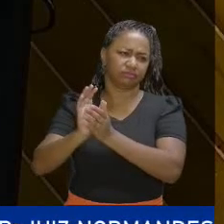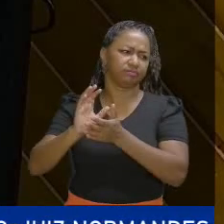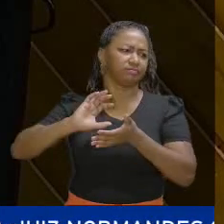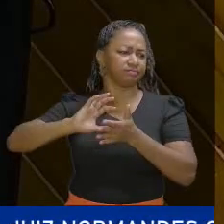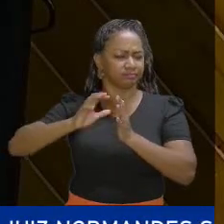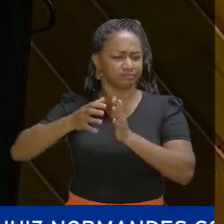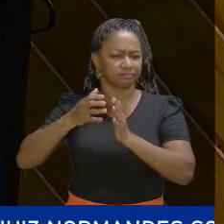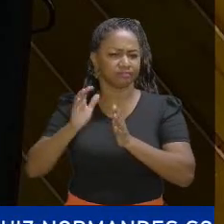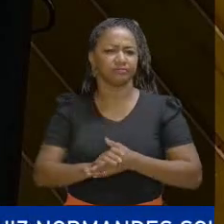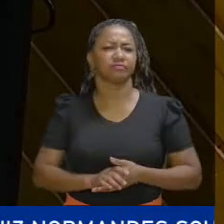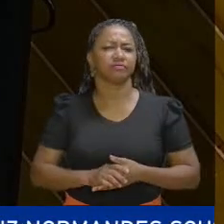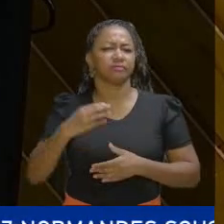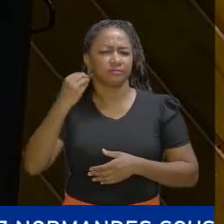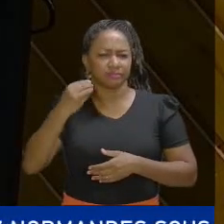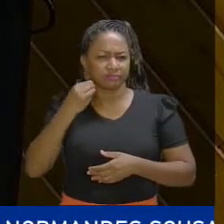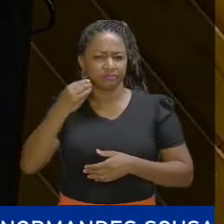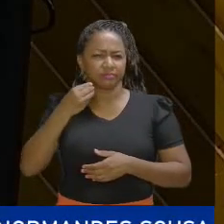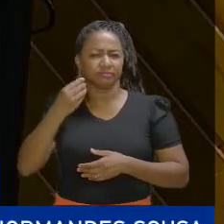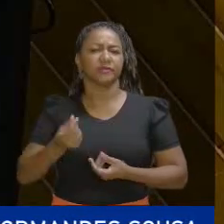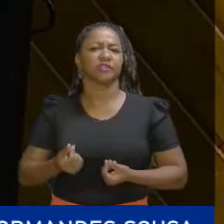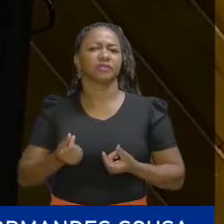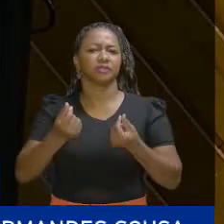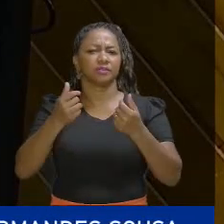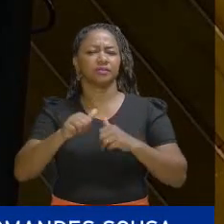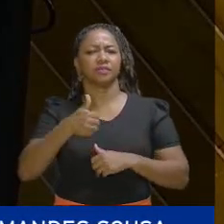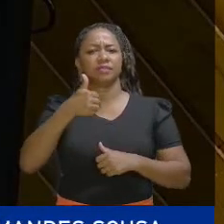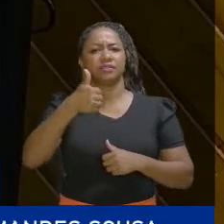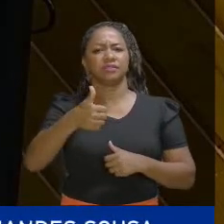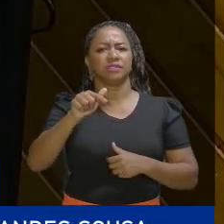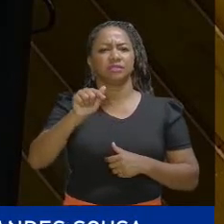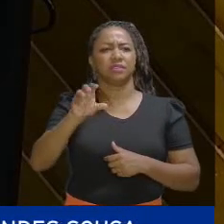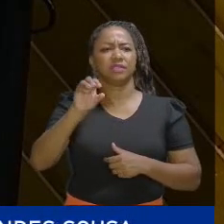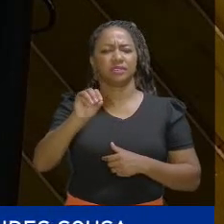que o valor da movimentação financeira foi de R$